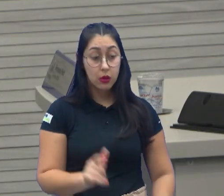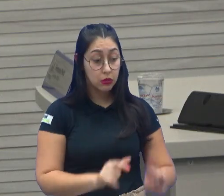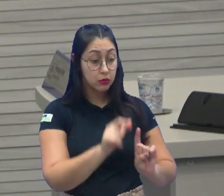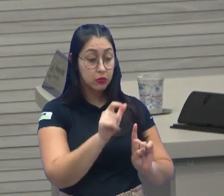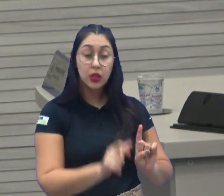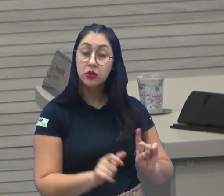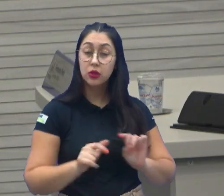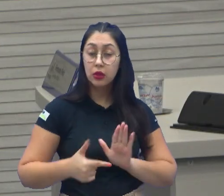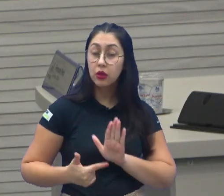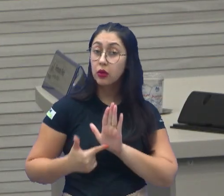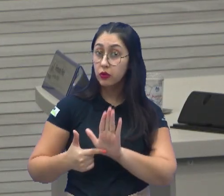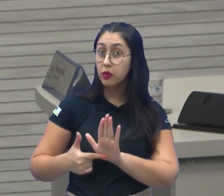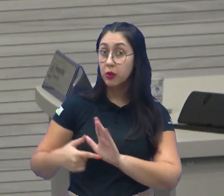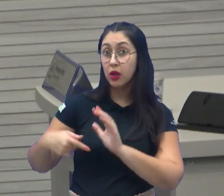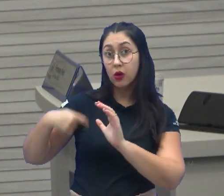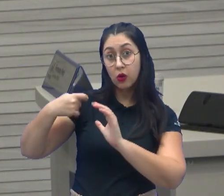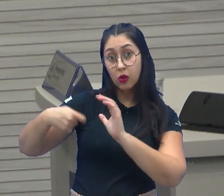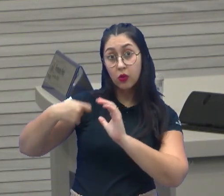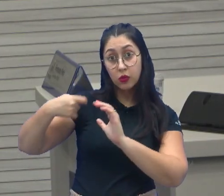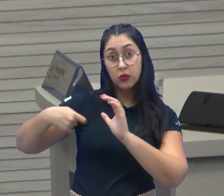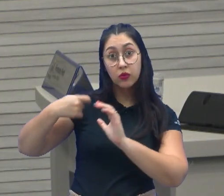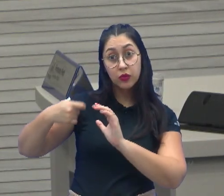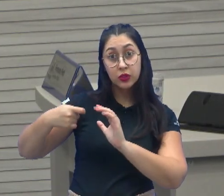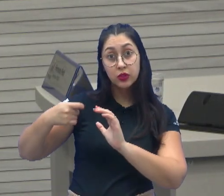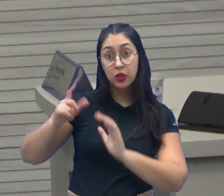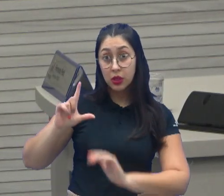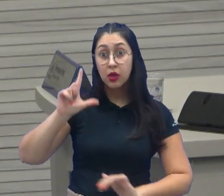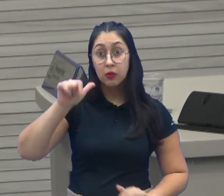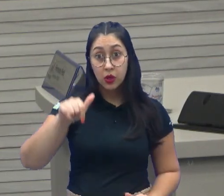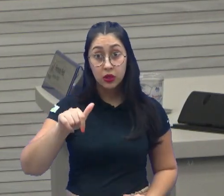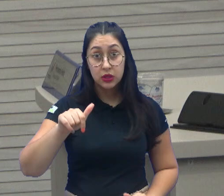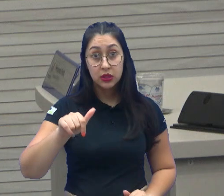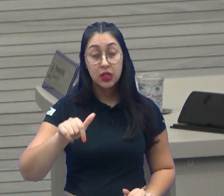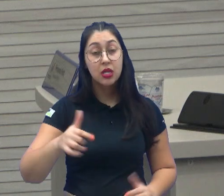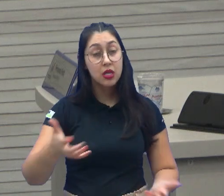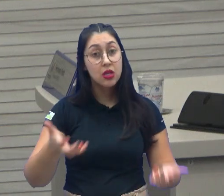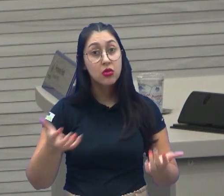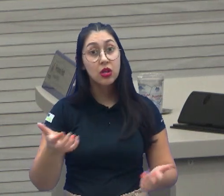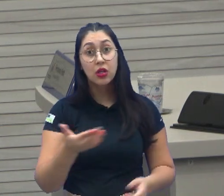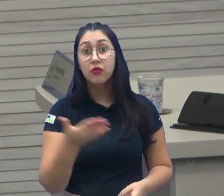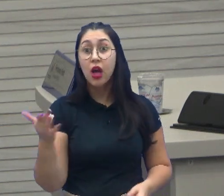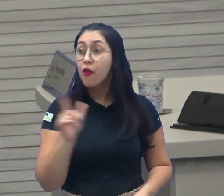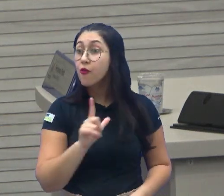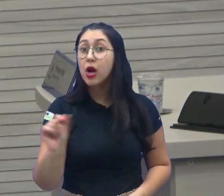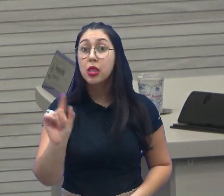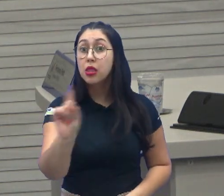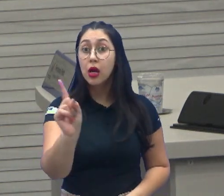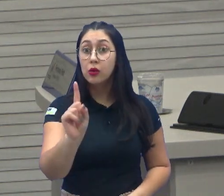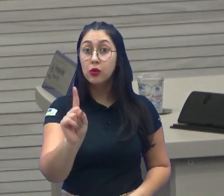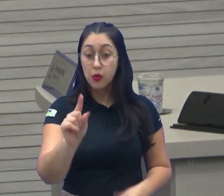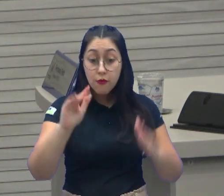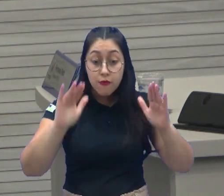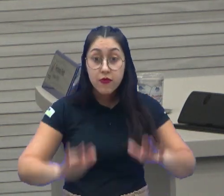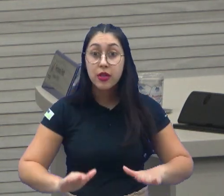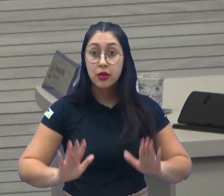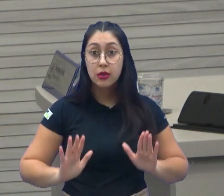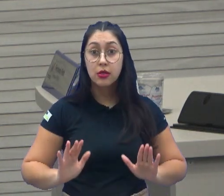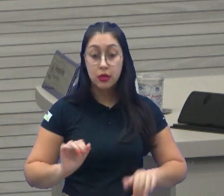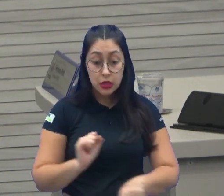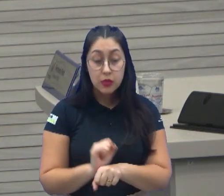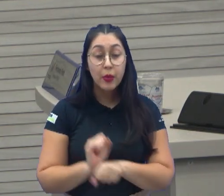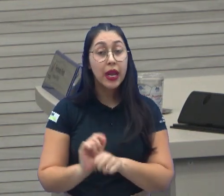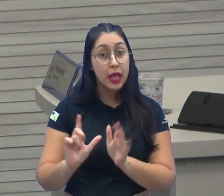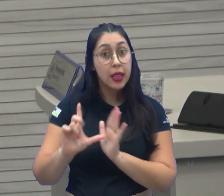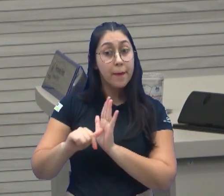vídeo na sessão, no Pinga Fogo. Eu gostaria que os vereadores não fossem embora, que permanecessem para assistir